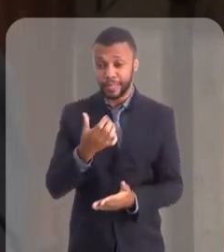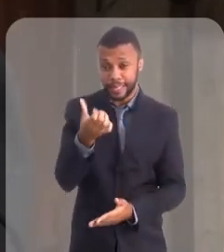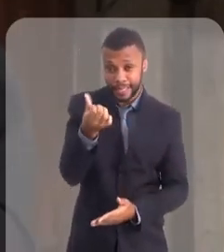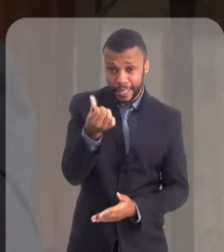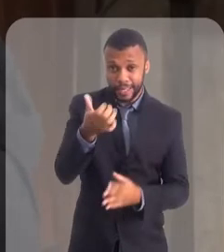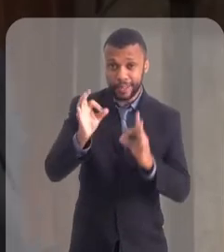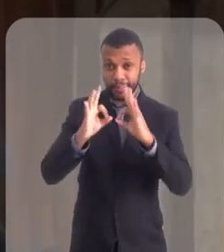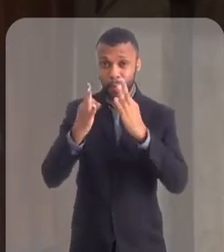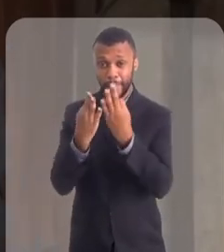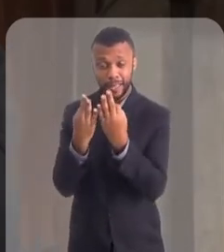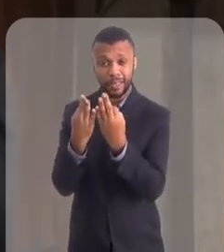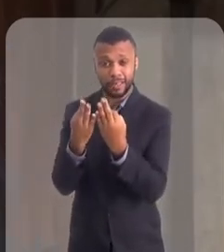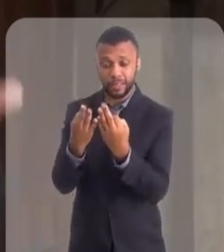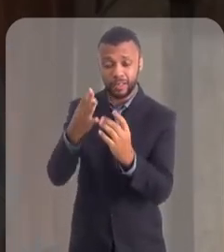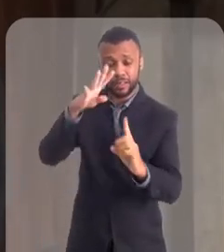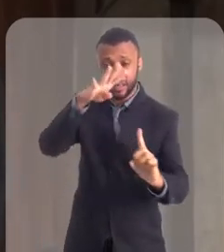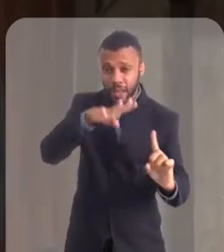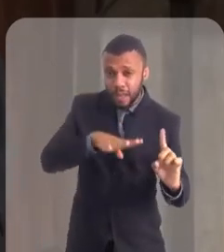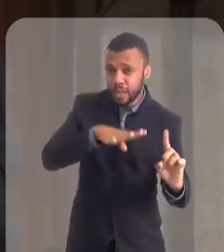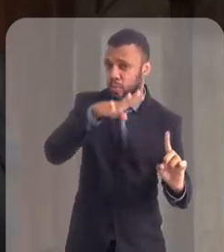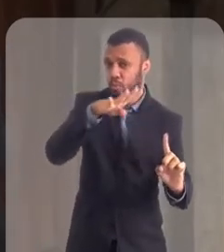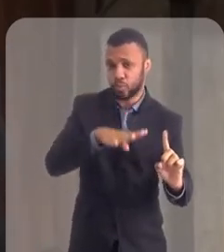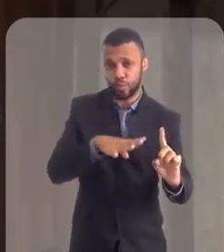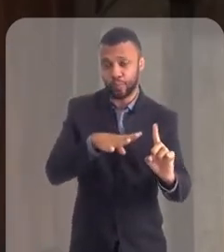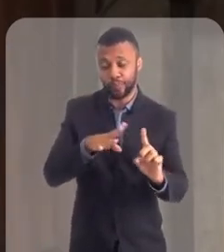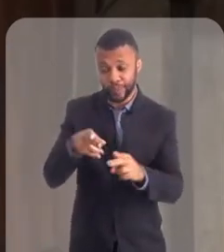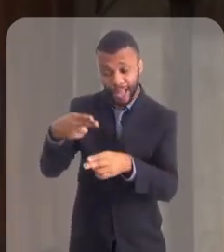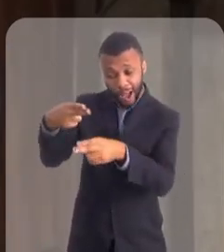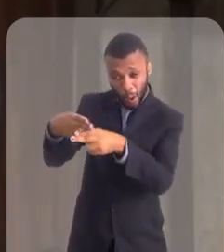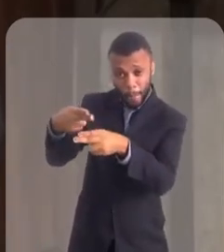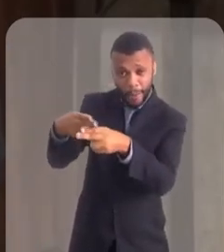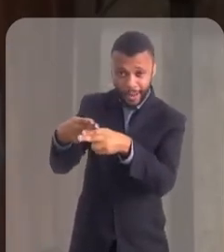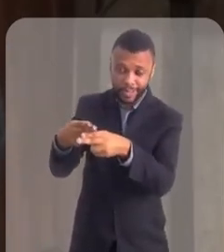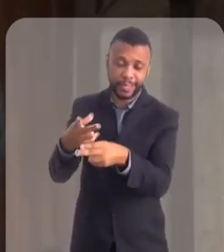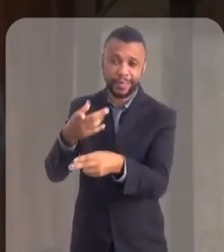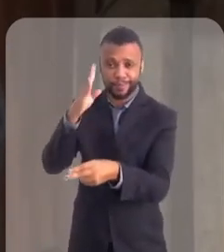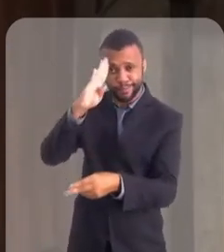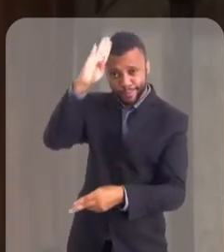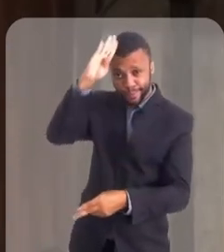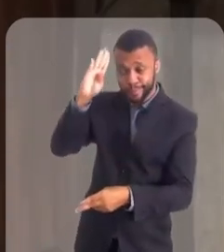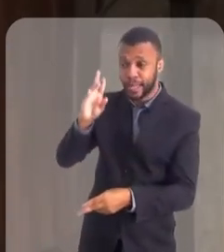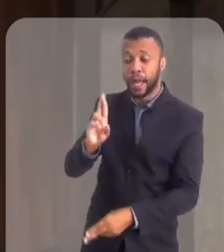liturgias diferentes. A romana, que é a mais conhecida, por quê? Porque ela representa